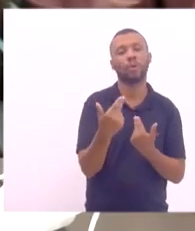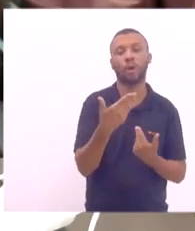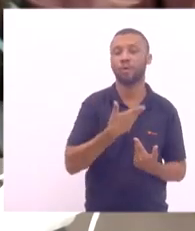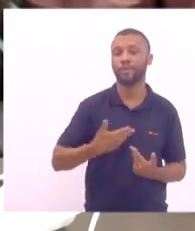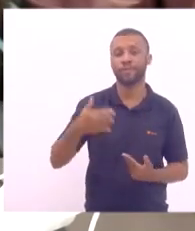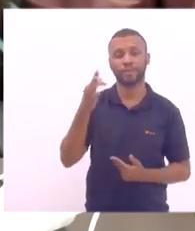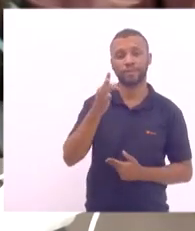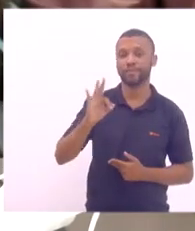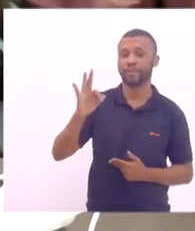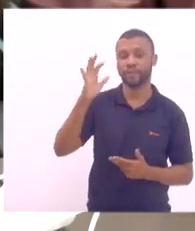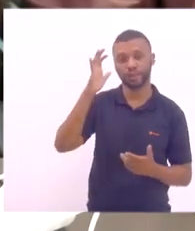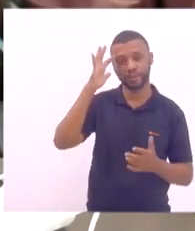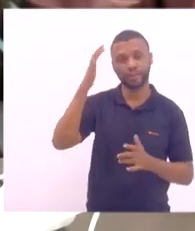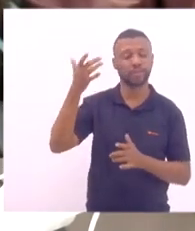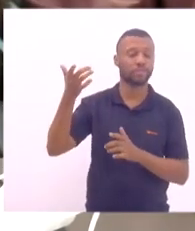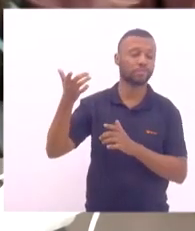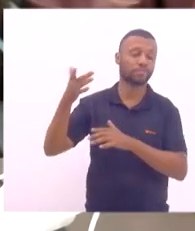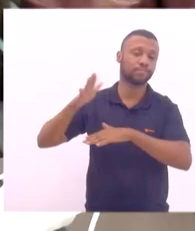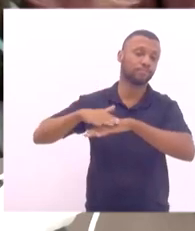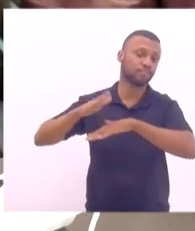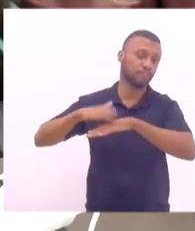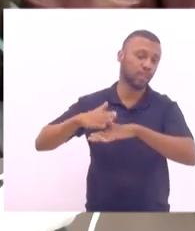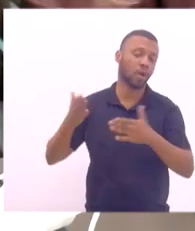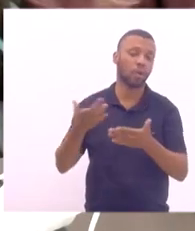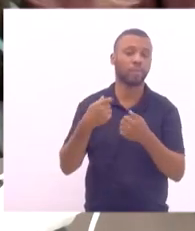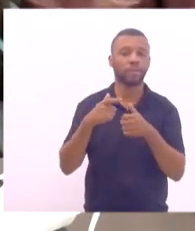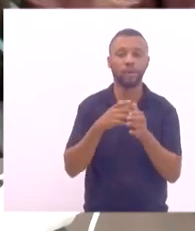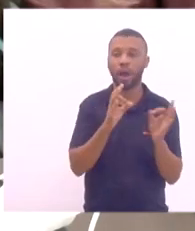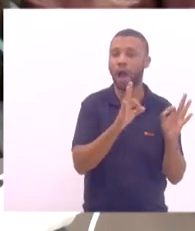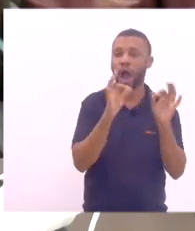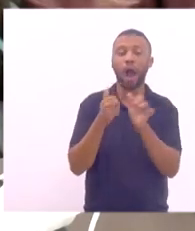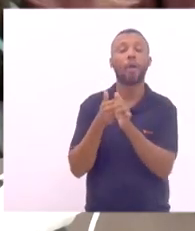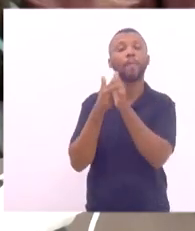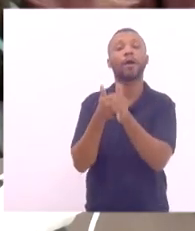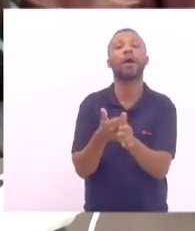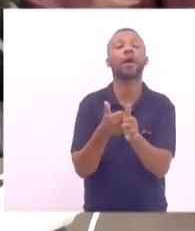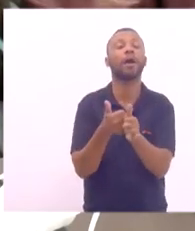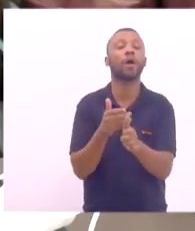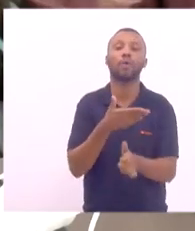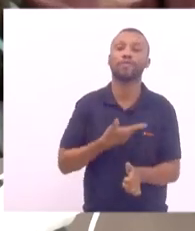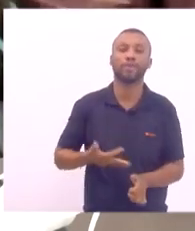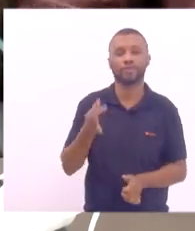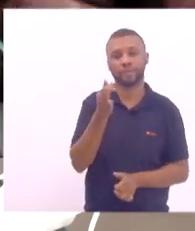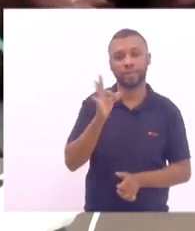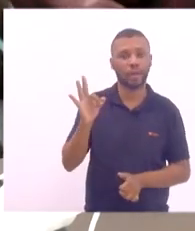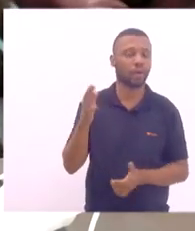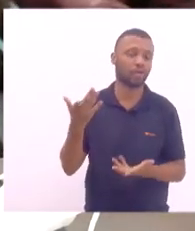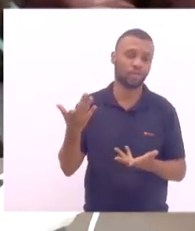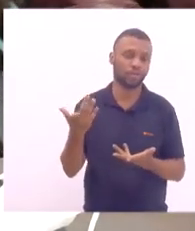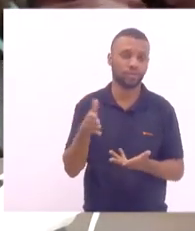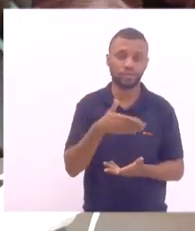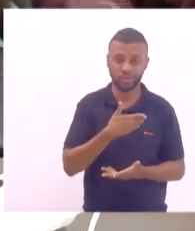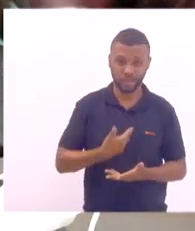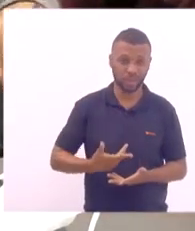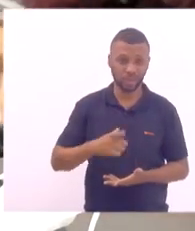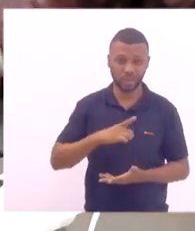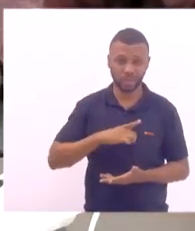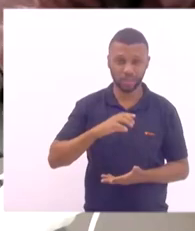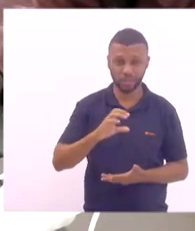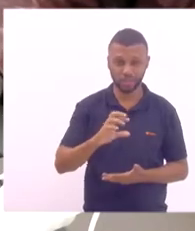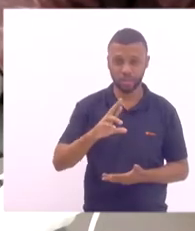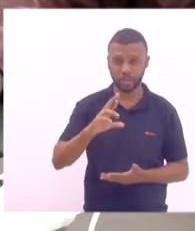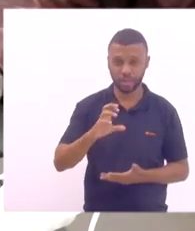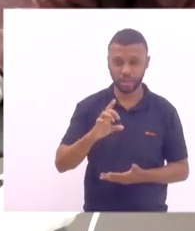decidir. Mas agora, a gente tem que acompanhar a União, não tem custo, não tem... E o Estado tem o tal de crédito